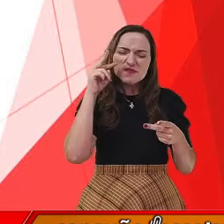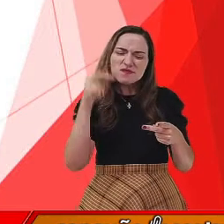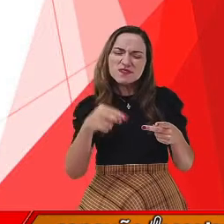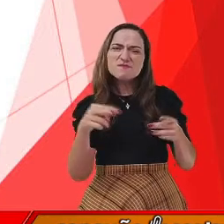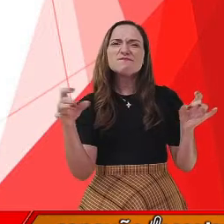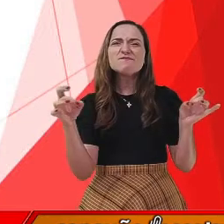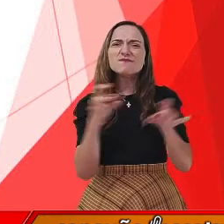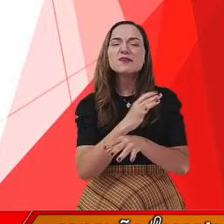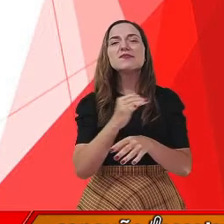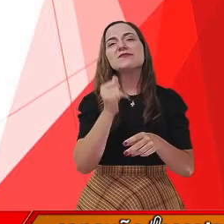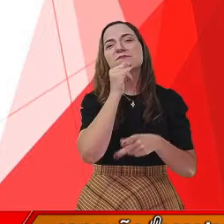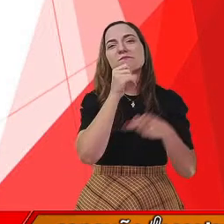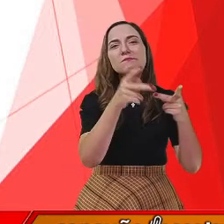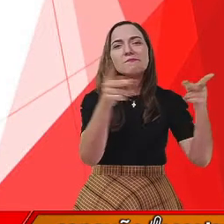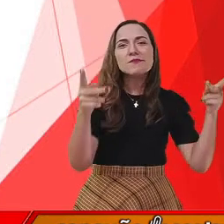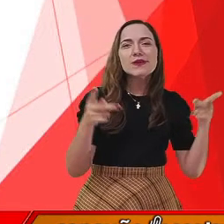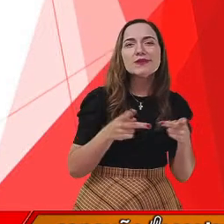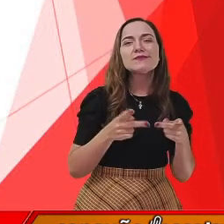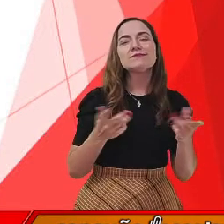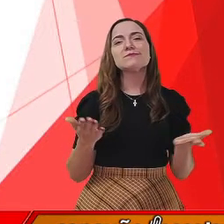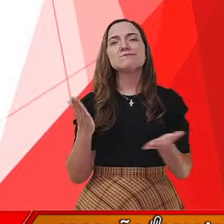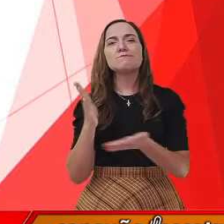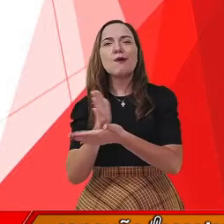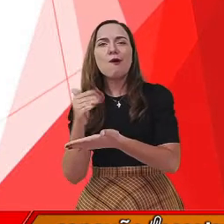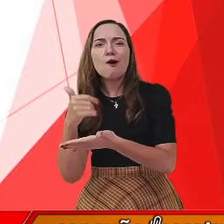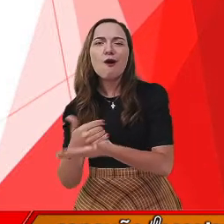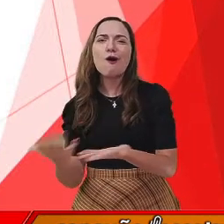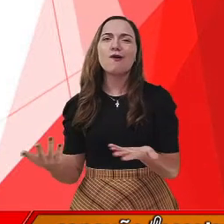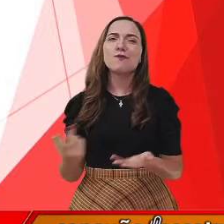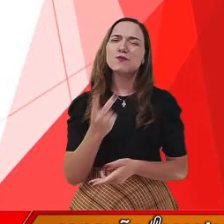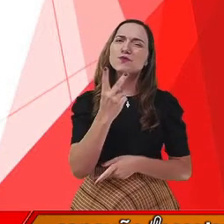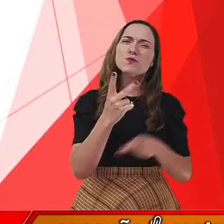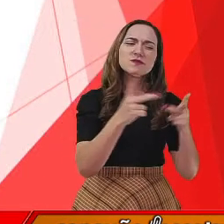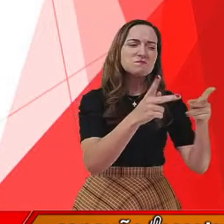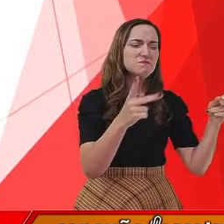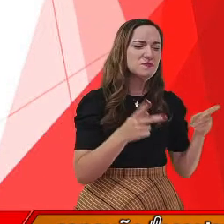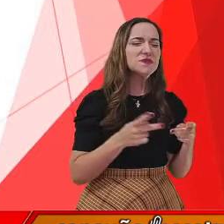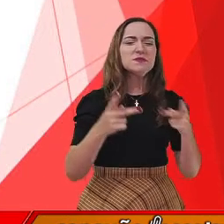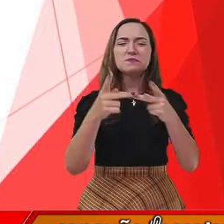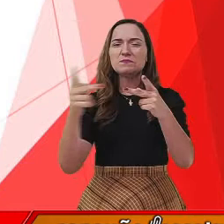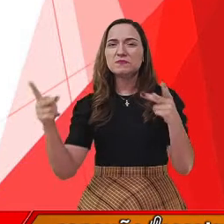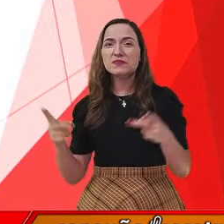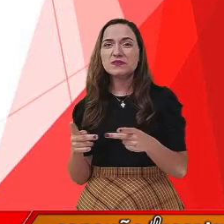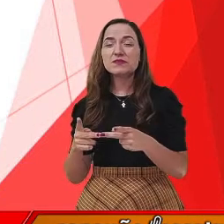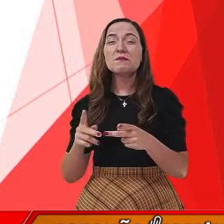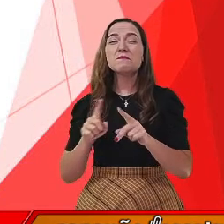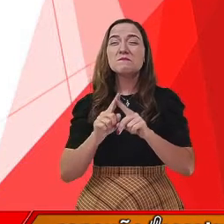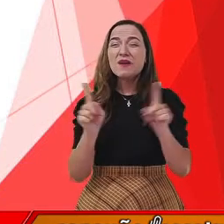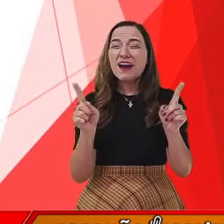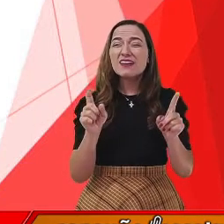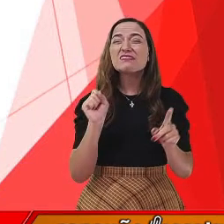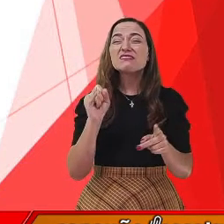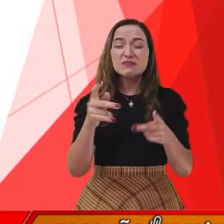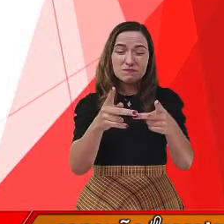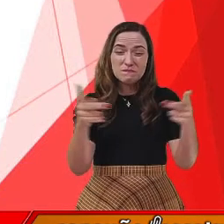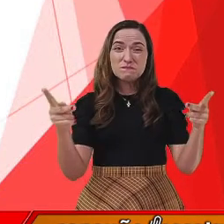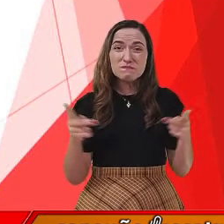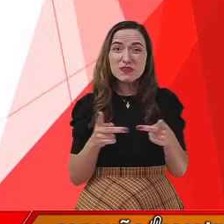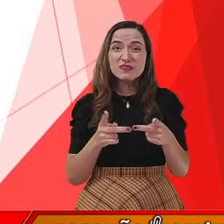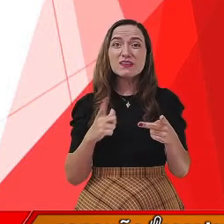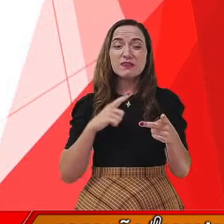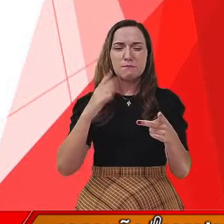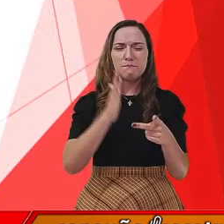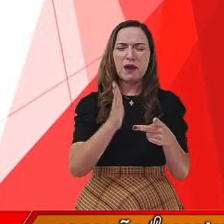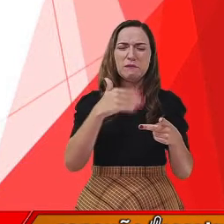pizza, um bolo ou duas pizzas. Mas e quando dividimos uma pizza em vários